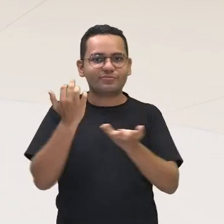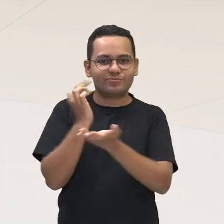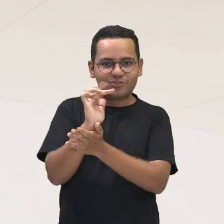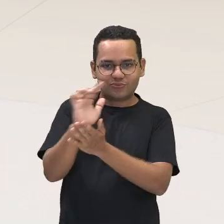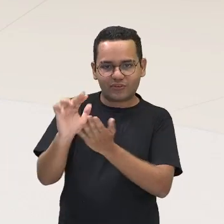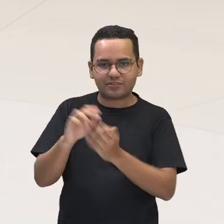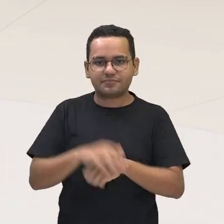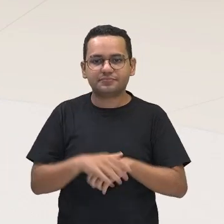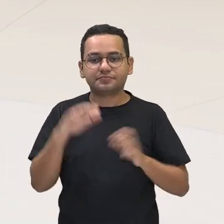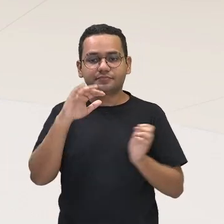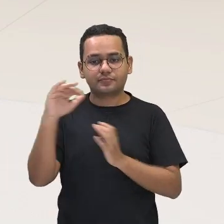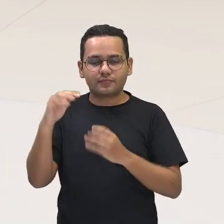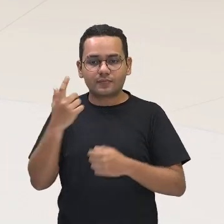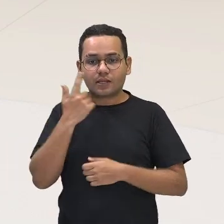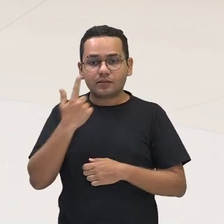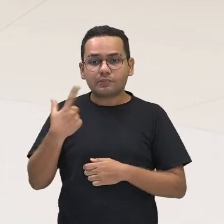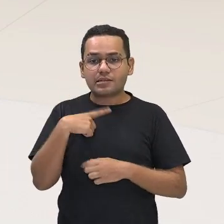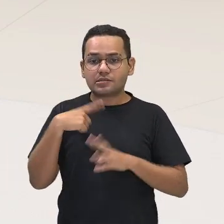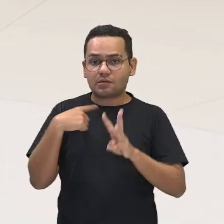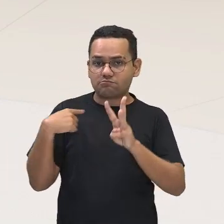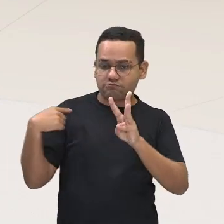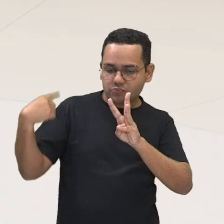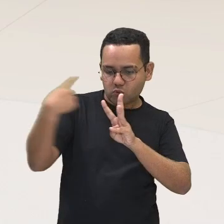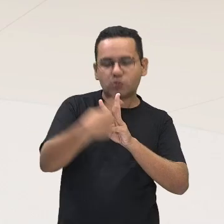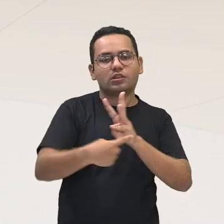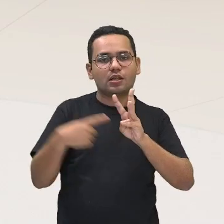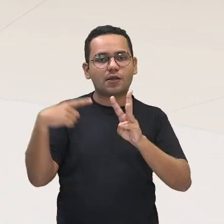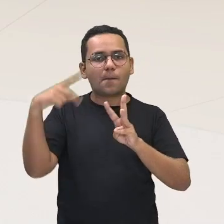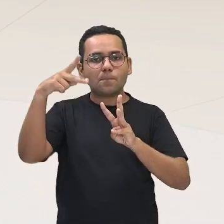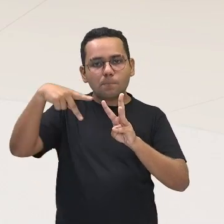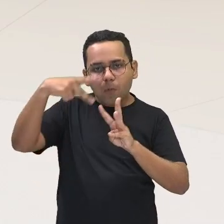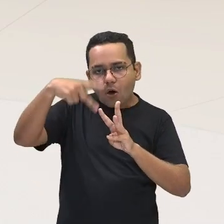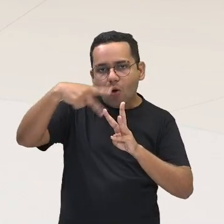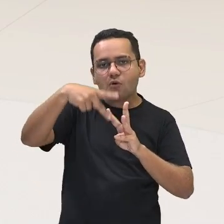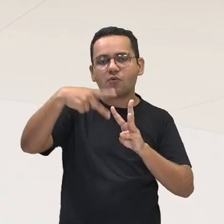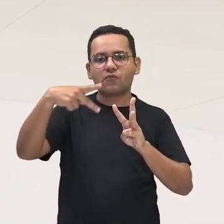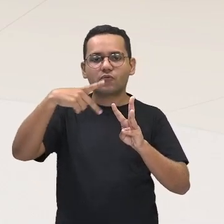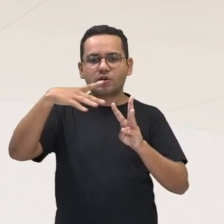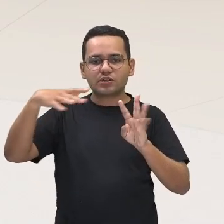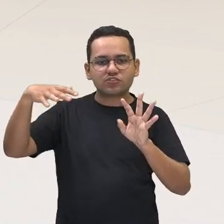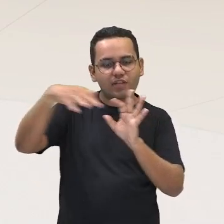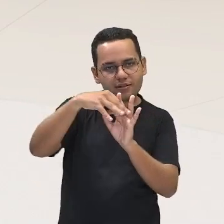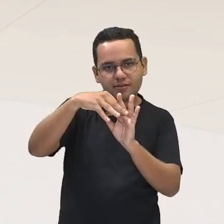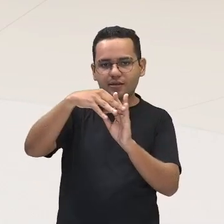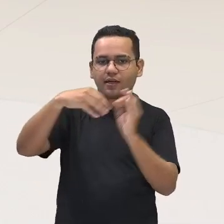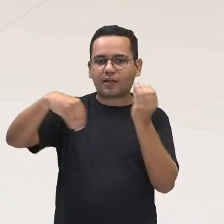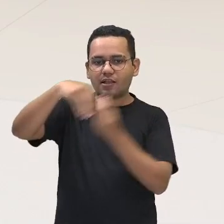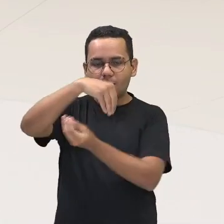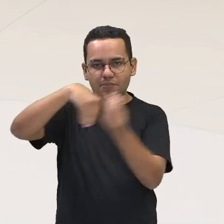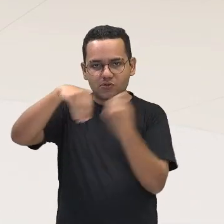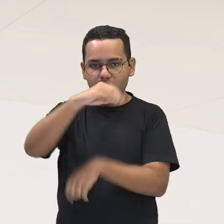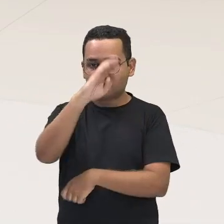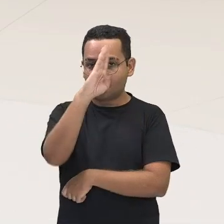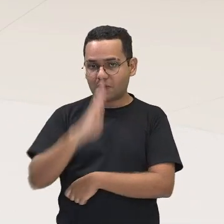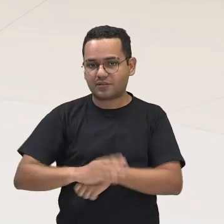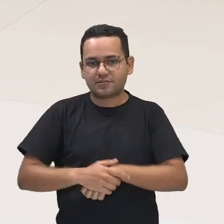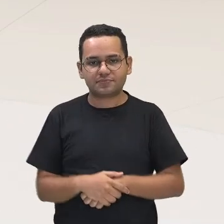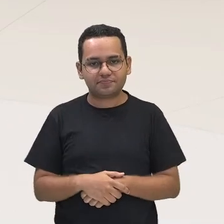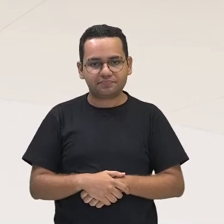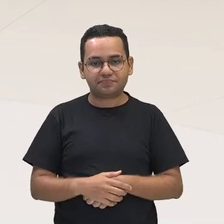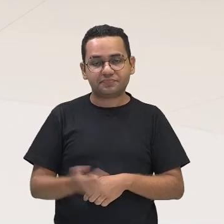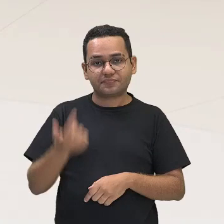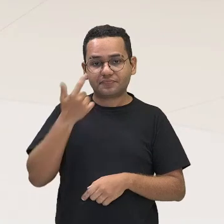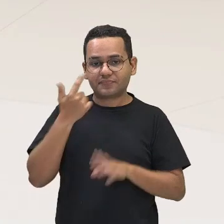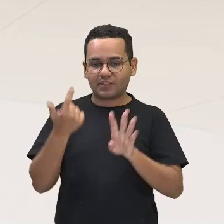3 grupos que formam a matriz étnica do brasileiro. Nós temos aqui o